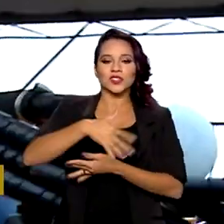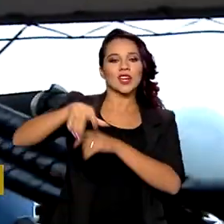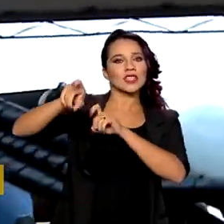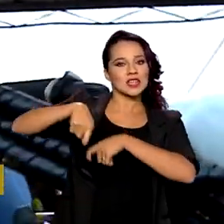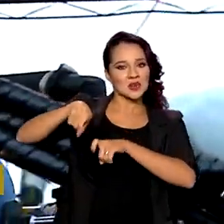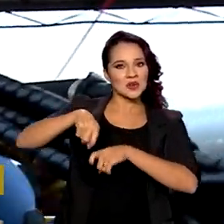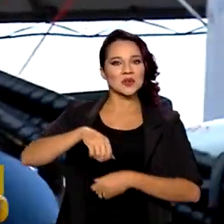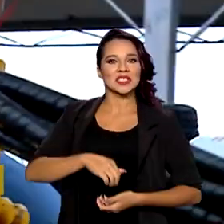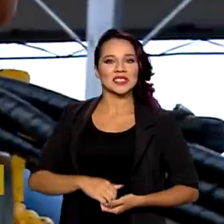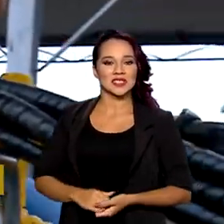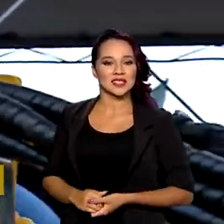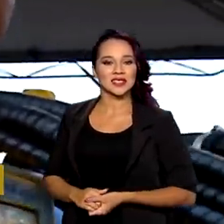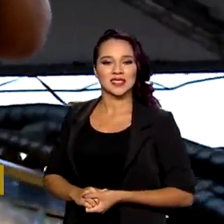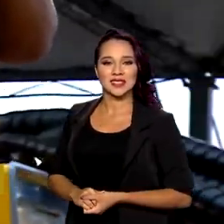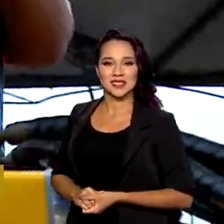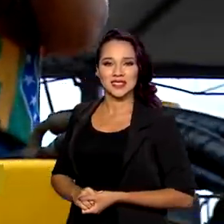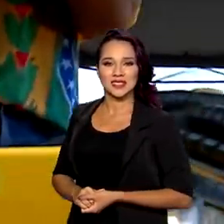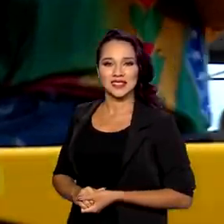agrícolas.